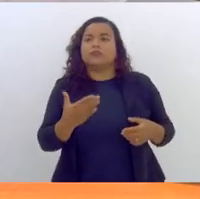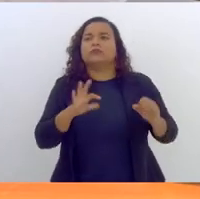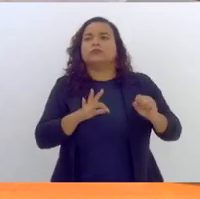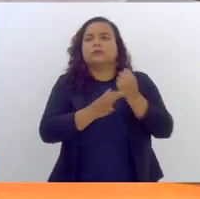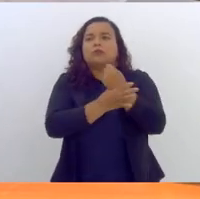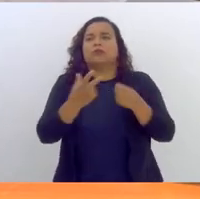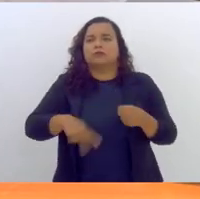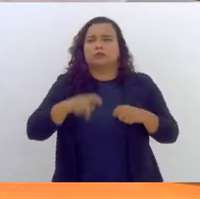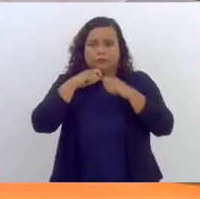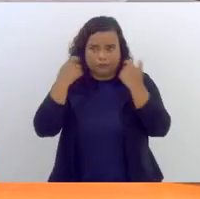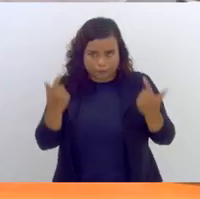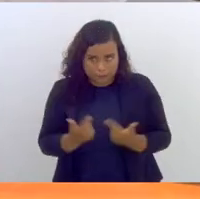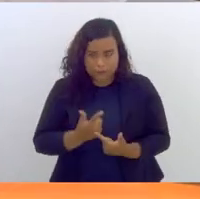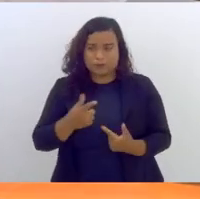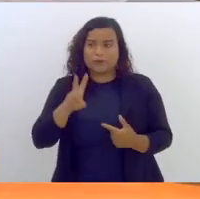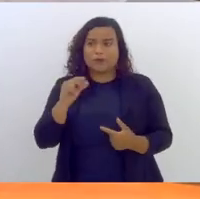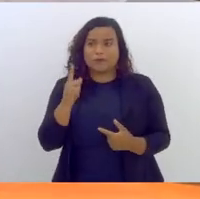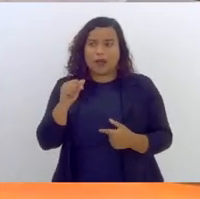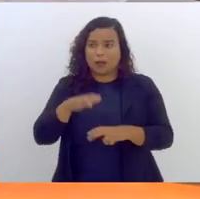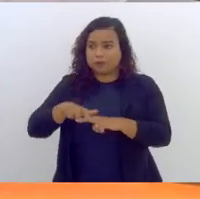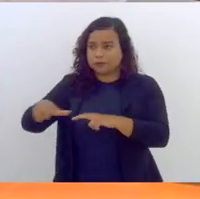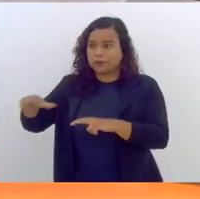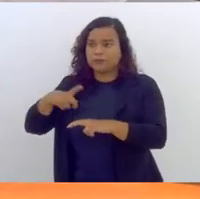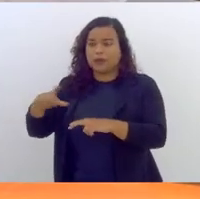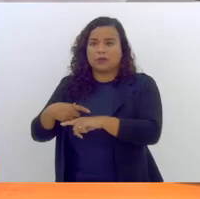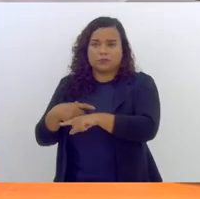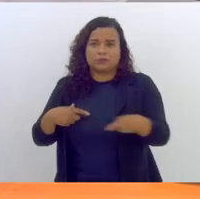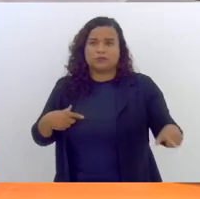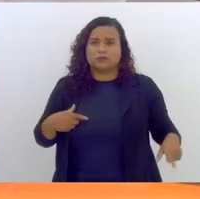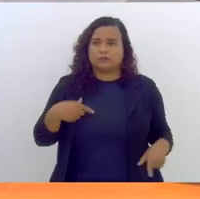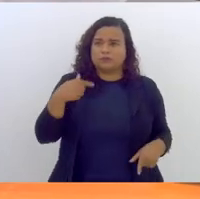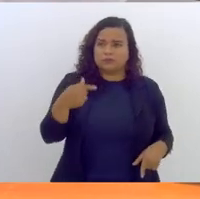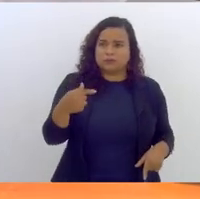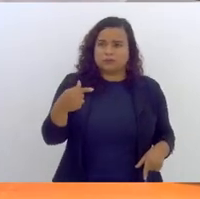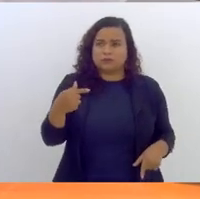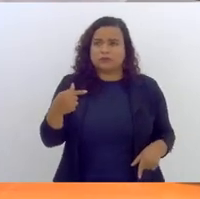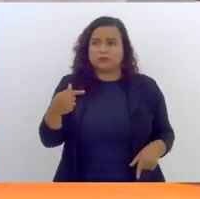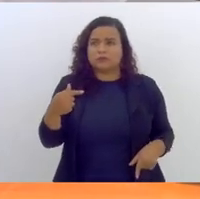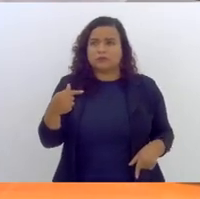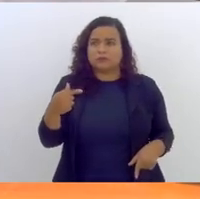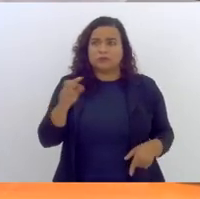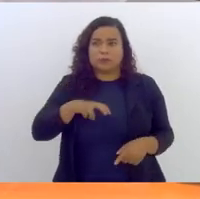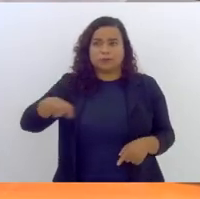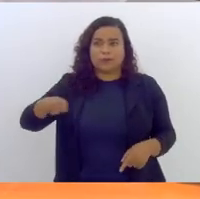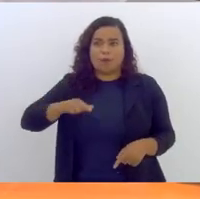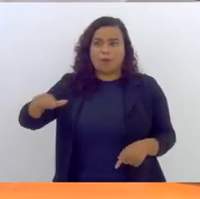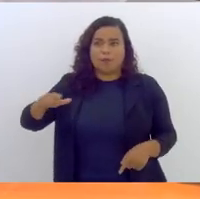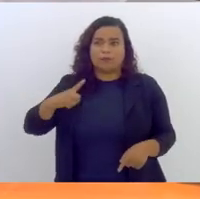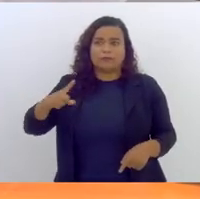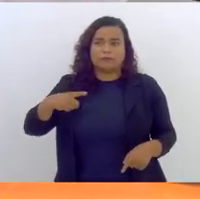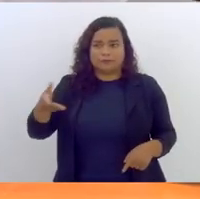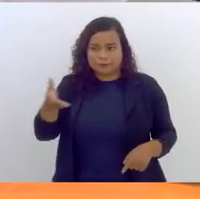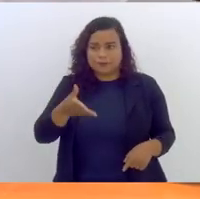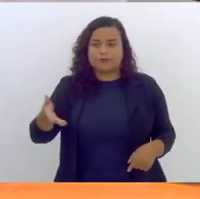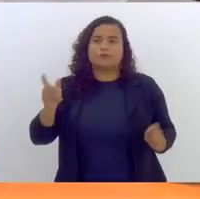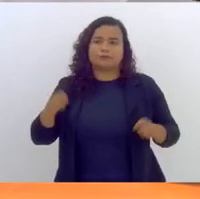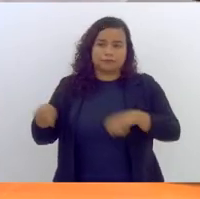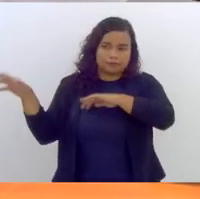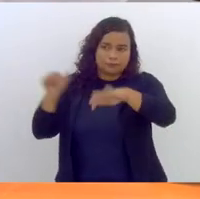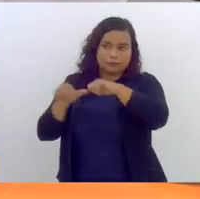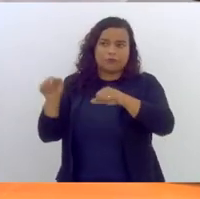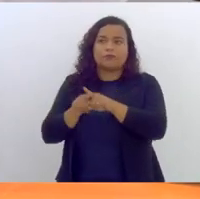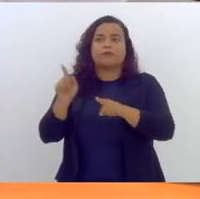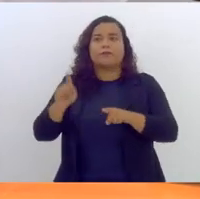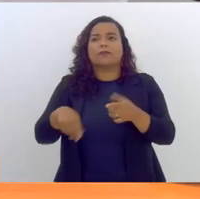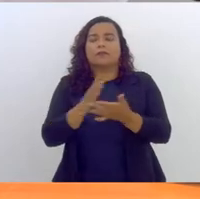Assembleia ainda tem vagas aqui na frente ou uma duas três cinco seis sete ainda tem sete cadeiras livres e mais algumas pessoas que